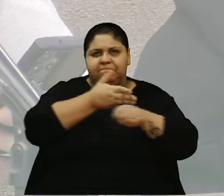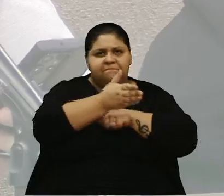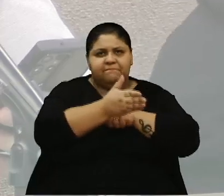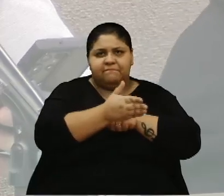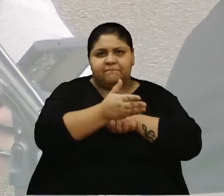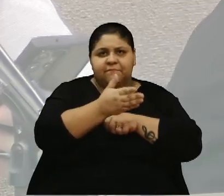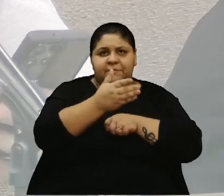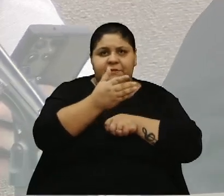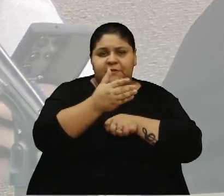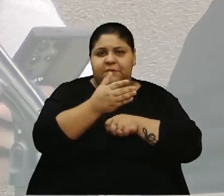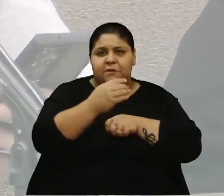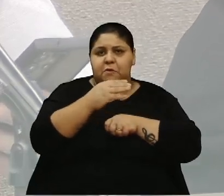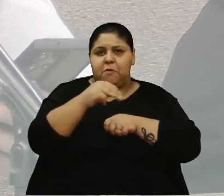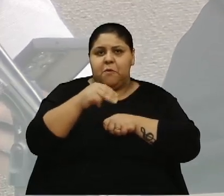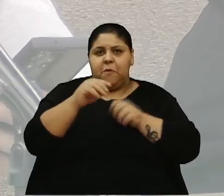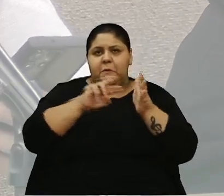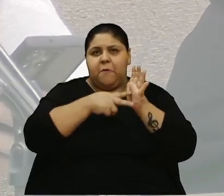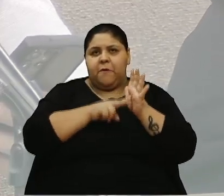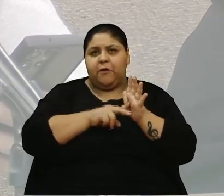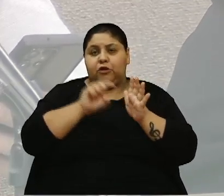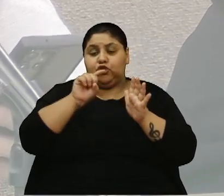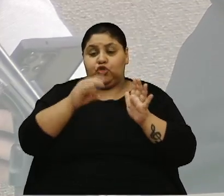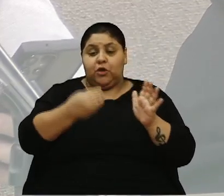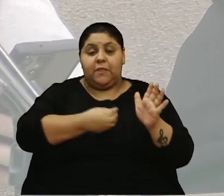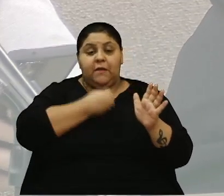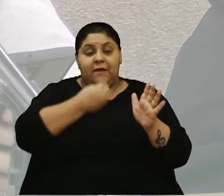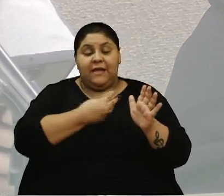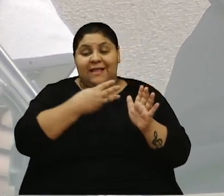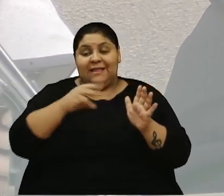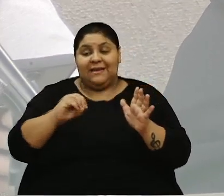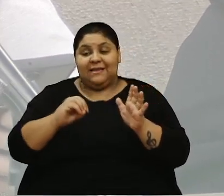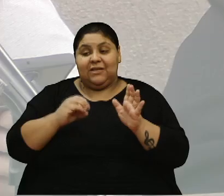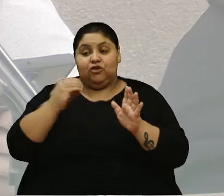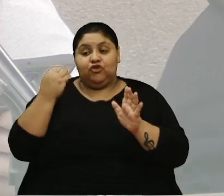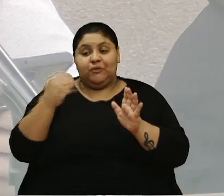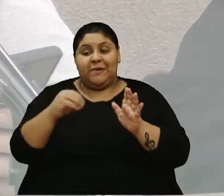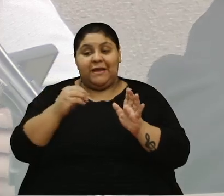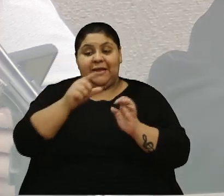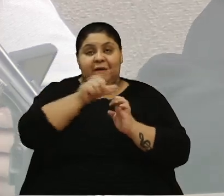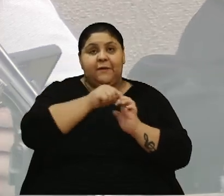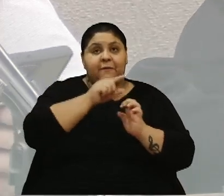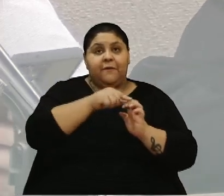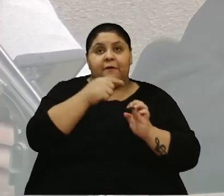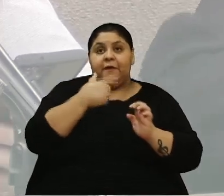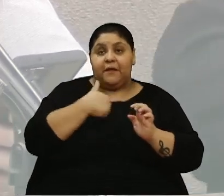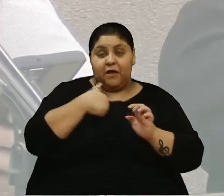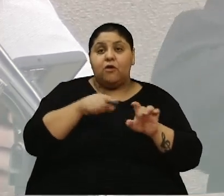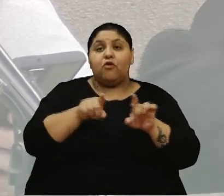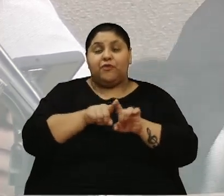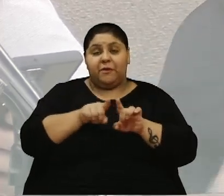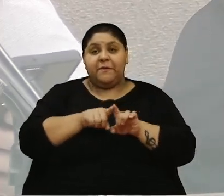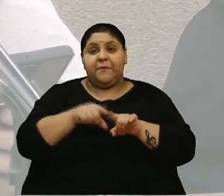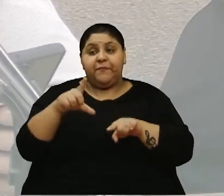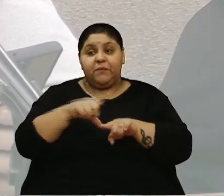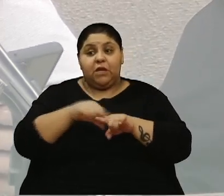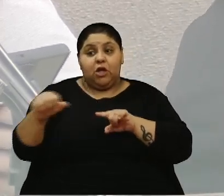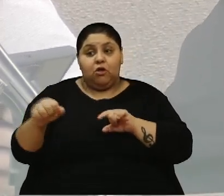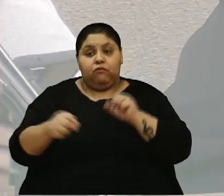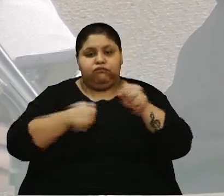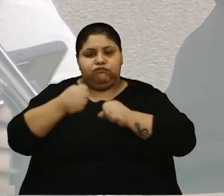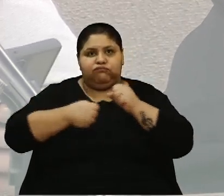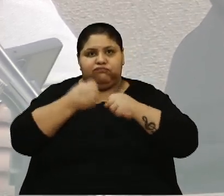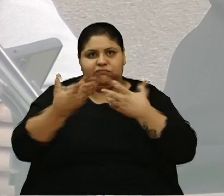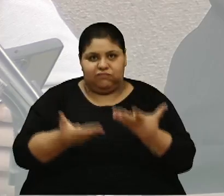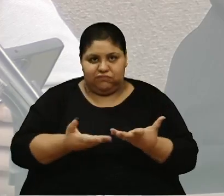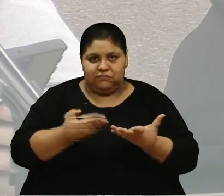da minha vida só, e 30 anos de experiência com empresários, e enfim. E eu saio correndo também, assim como todos os meus colegas vereadores